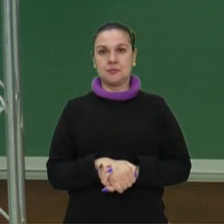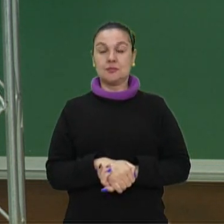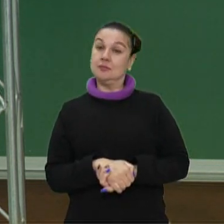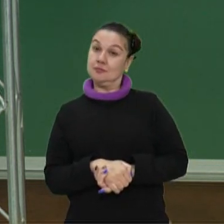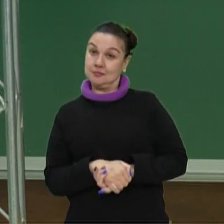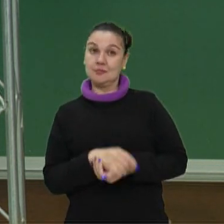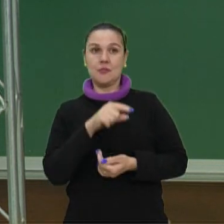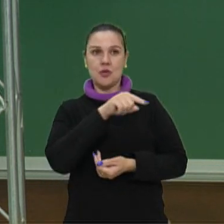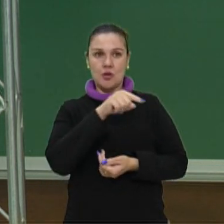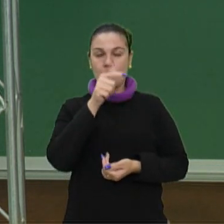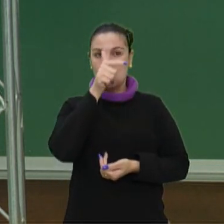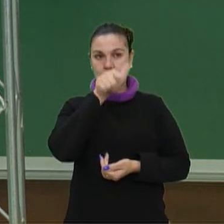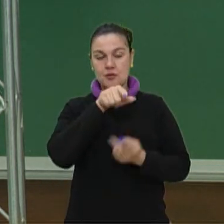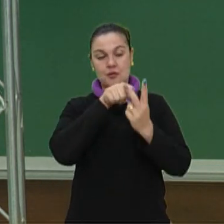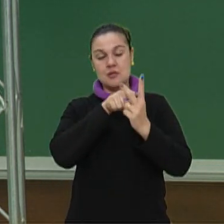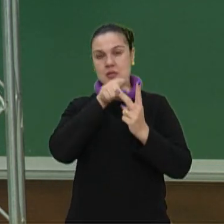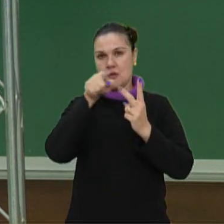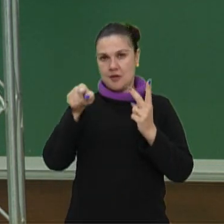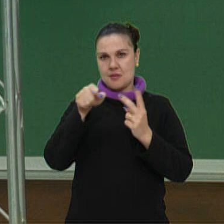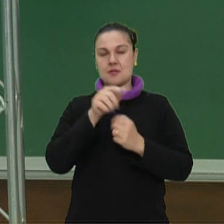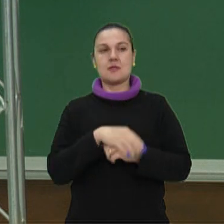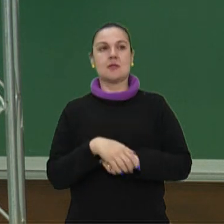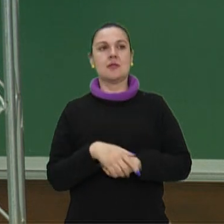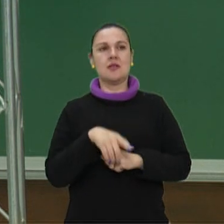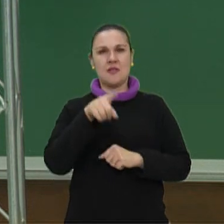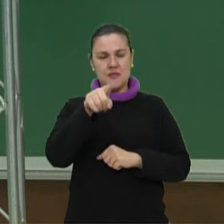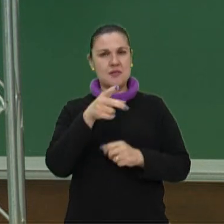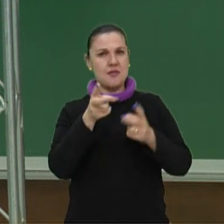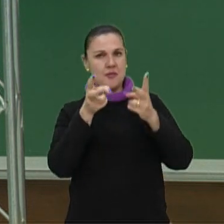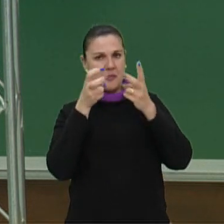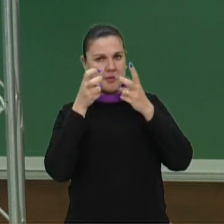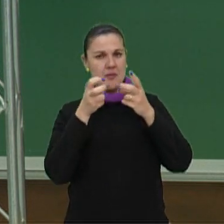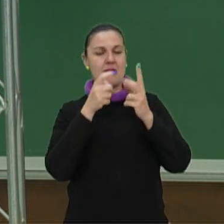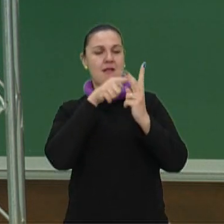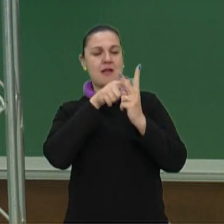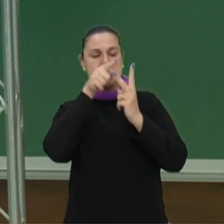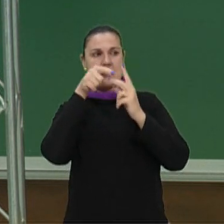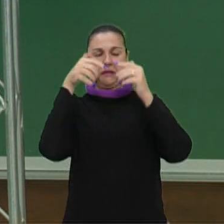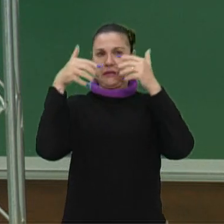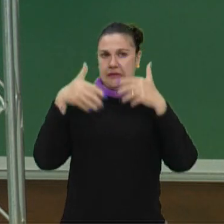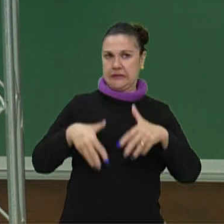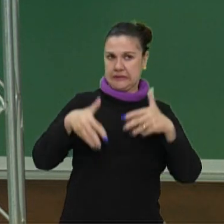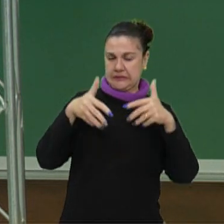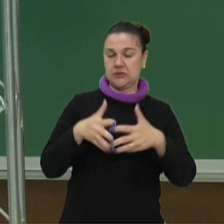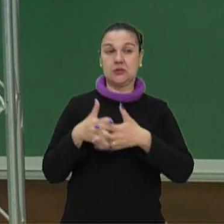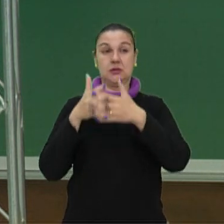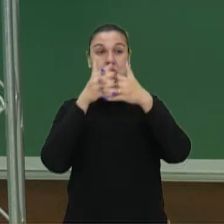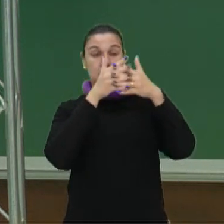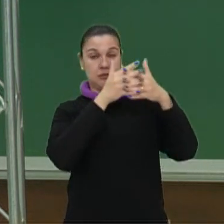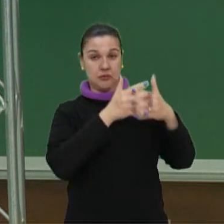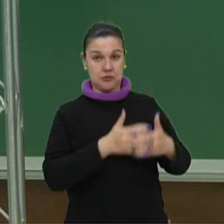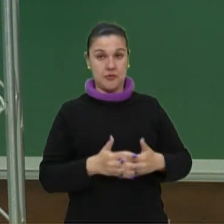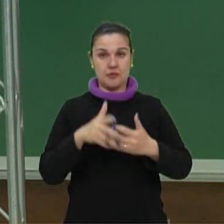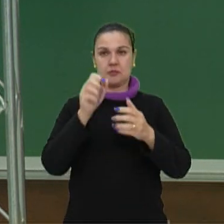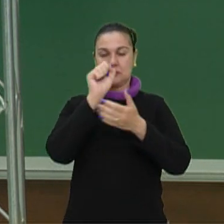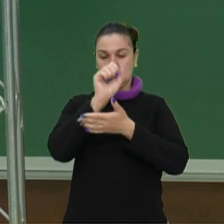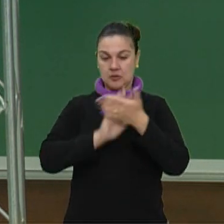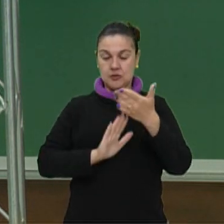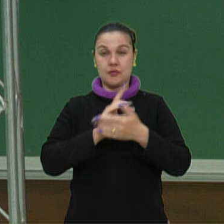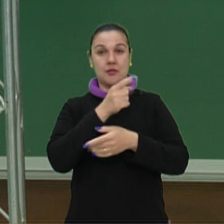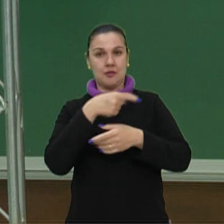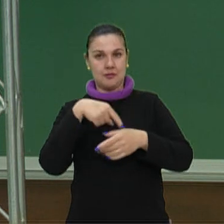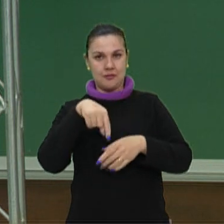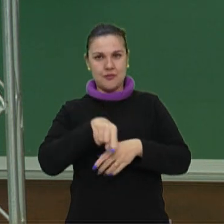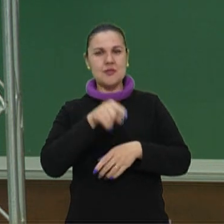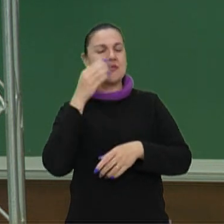2, ok? De novo apareceram as raízes aqui, mas você vai perceber ali que essas raízes não fazem tanta diferença no nosso exercício assim,